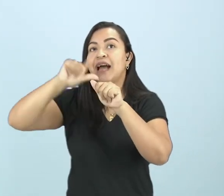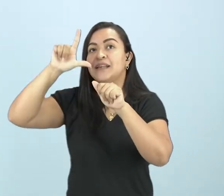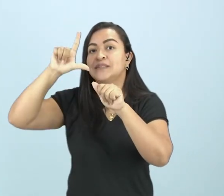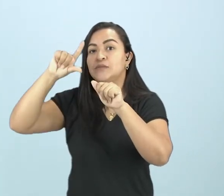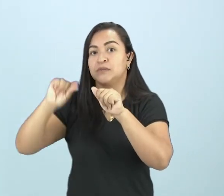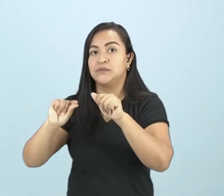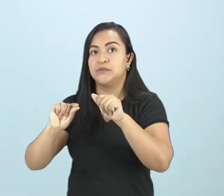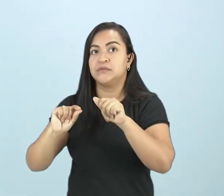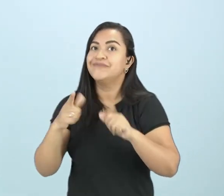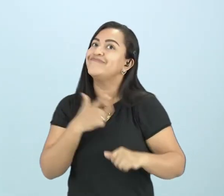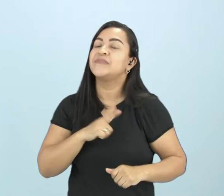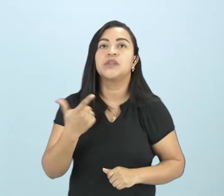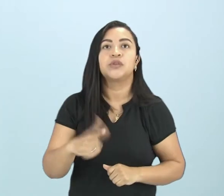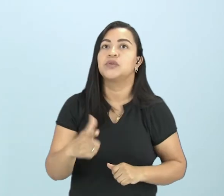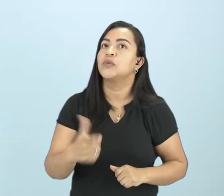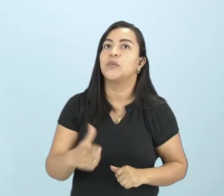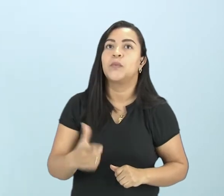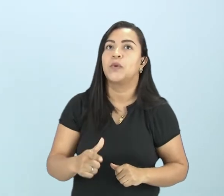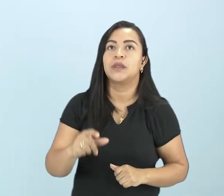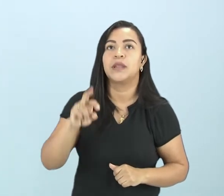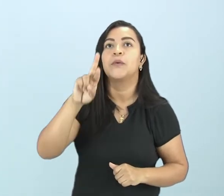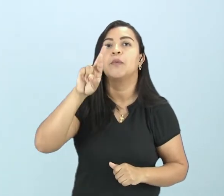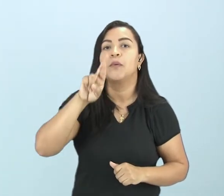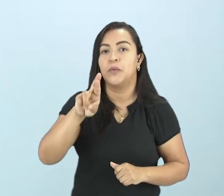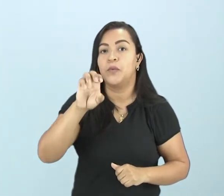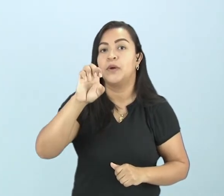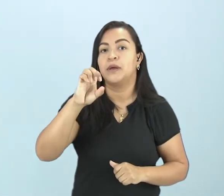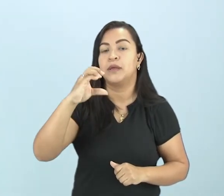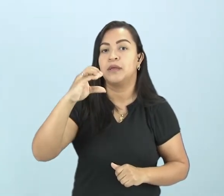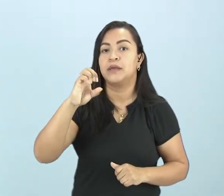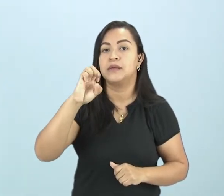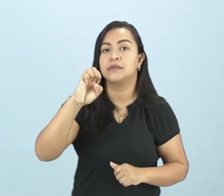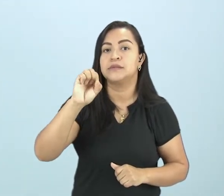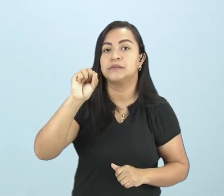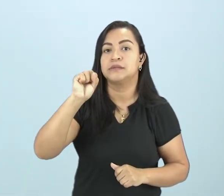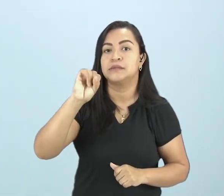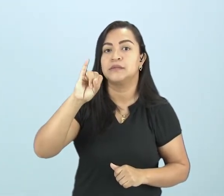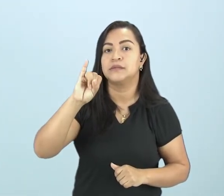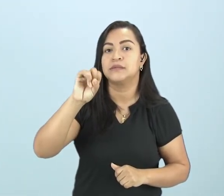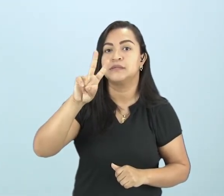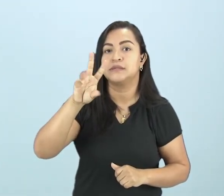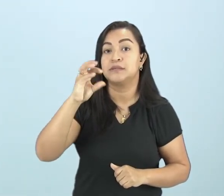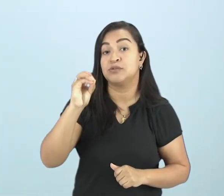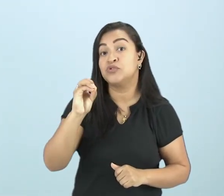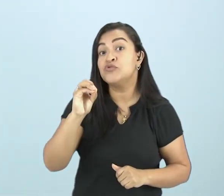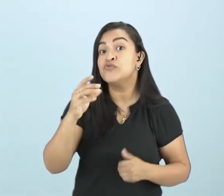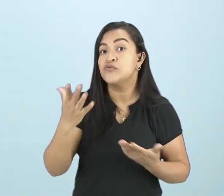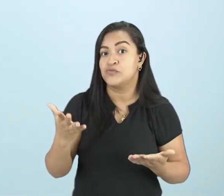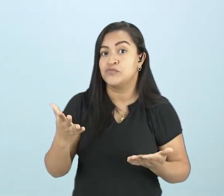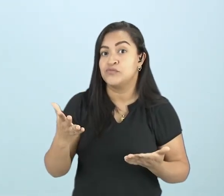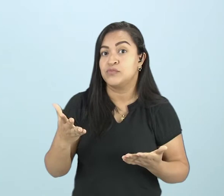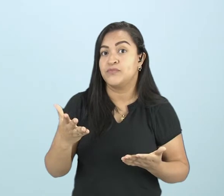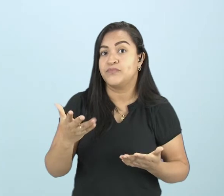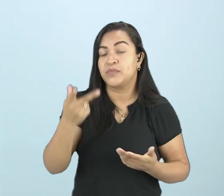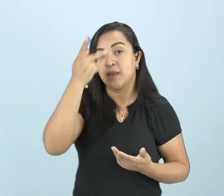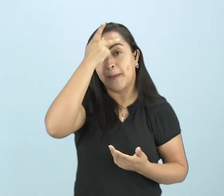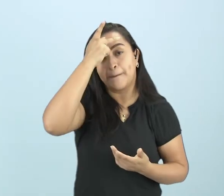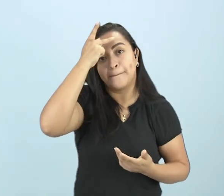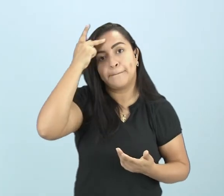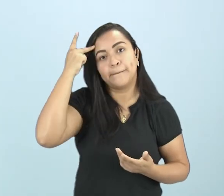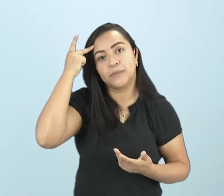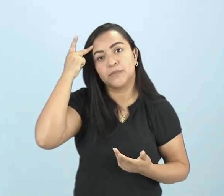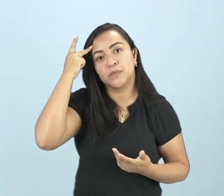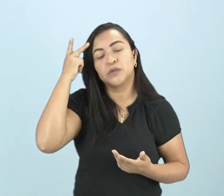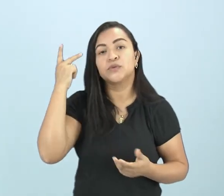nenhum desses indivíduos recessivos. Eu não ia ter a presença da recessividade, ou seja, do indivíduo albino,